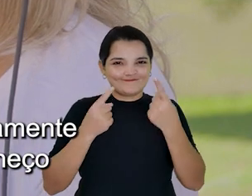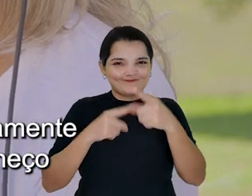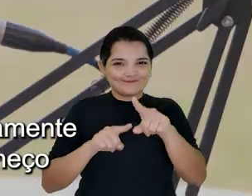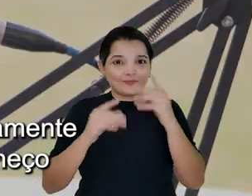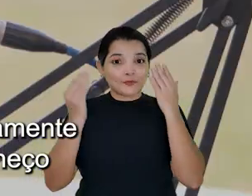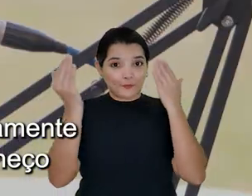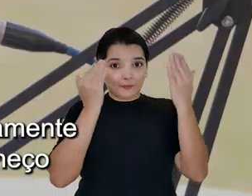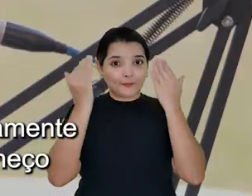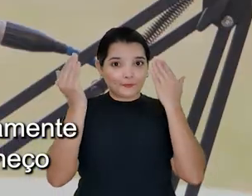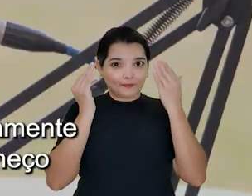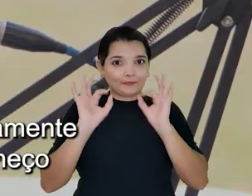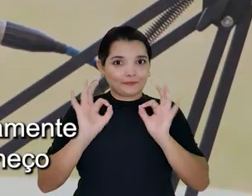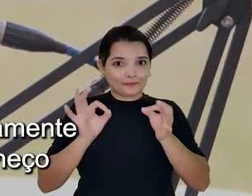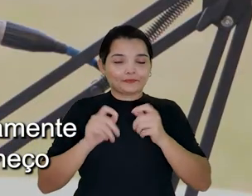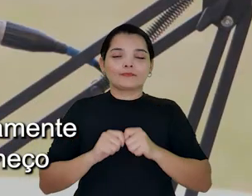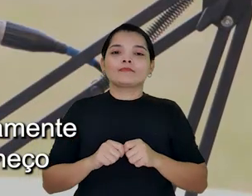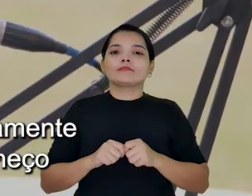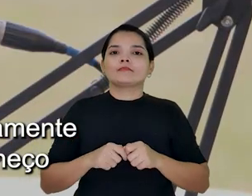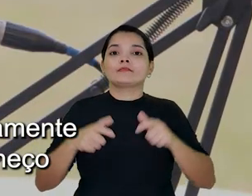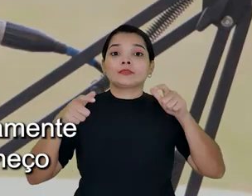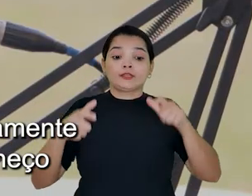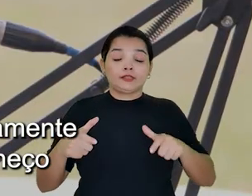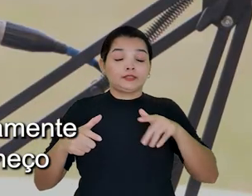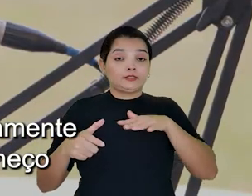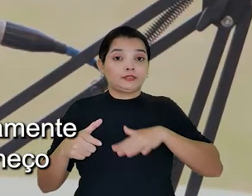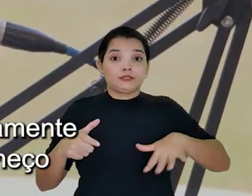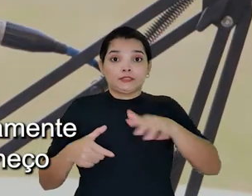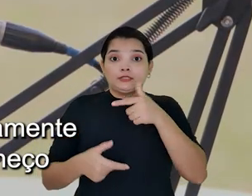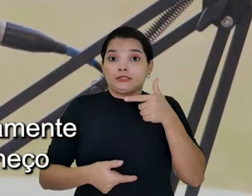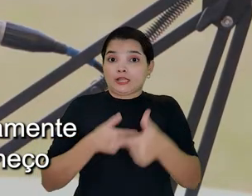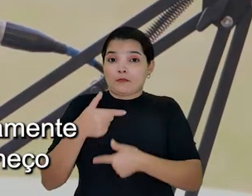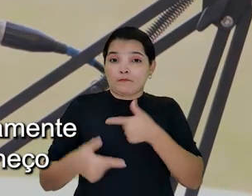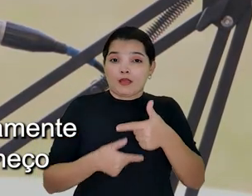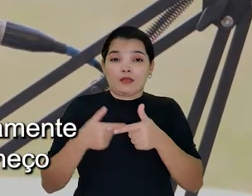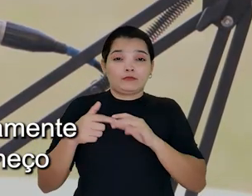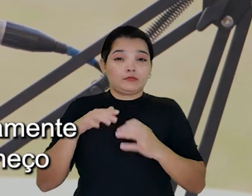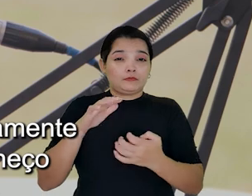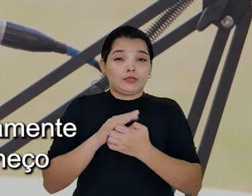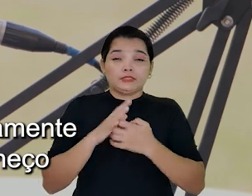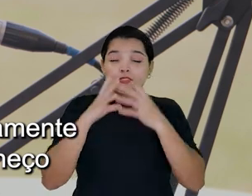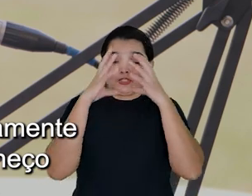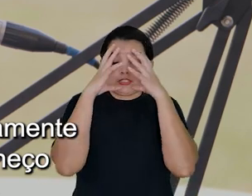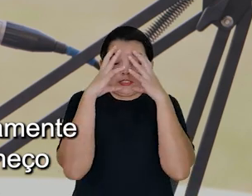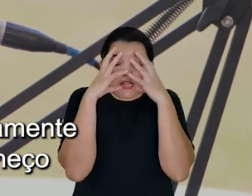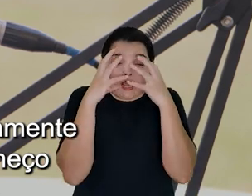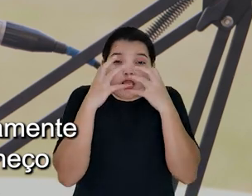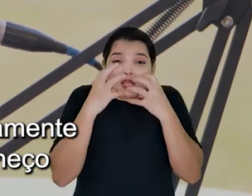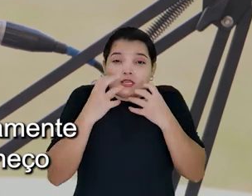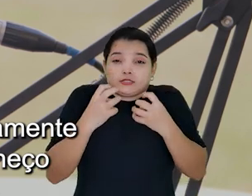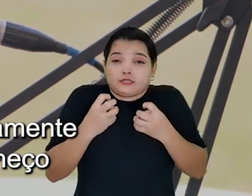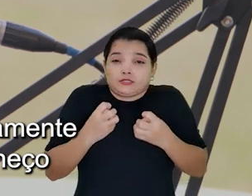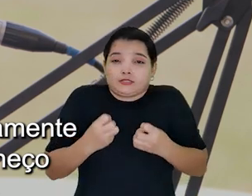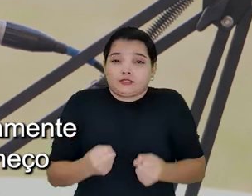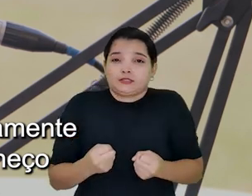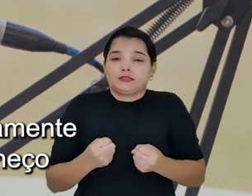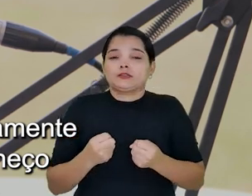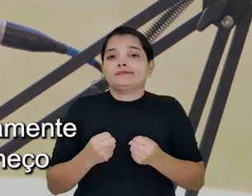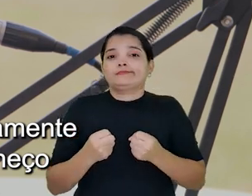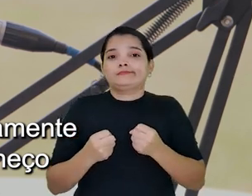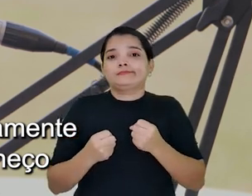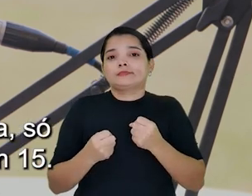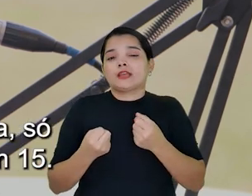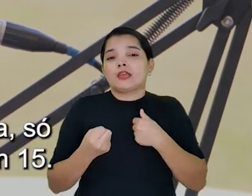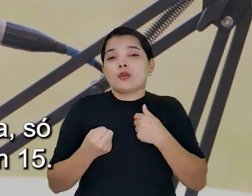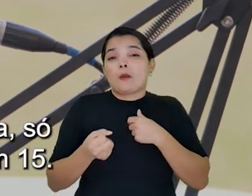tá é um ambiente de trabalho absolutamente estressante é um ambiente em que eu eu